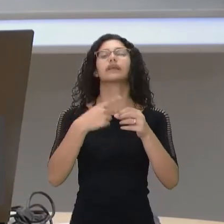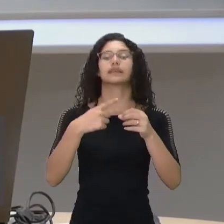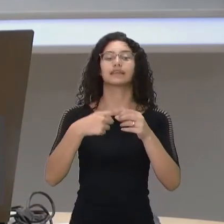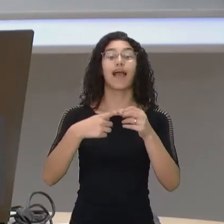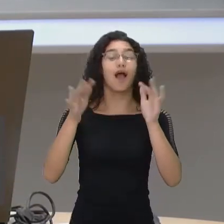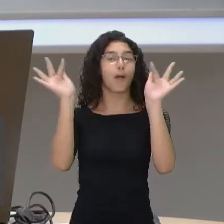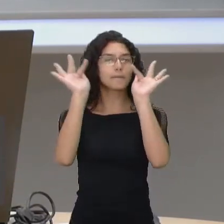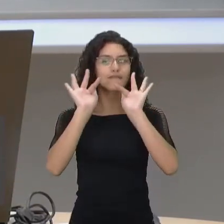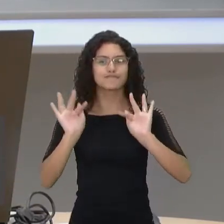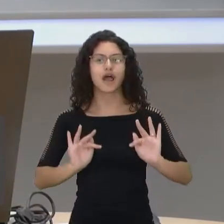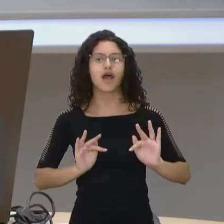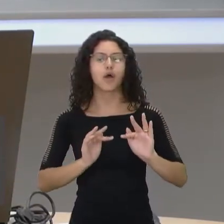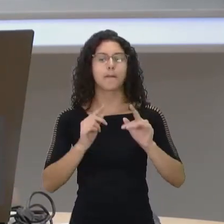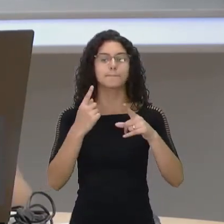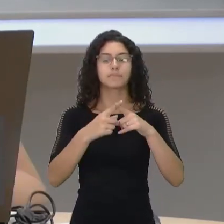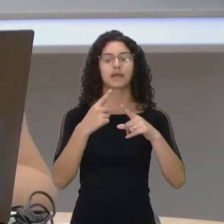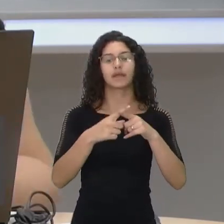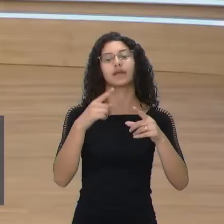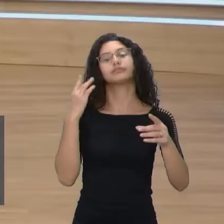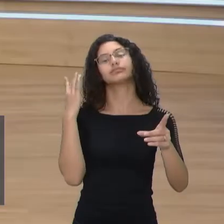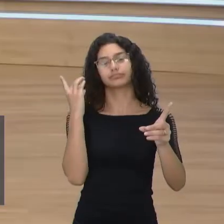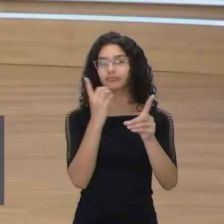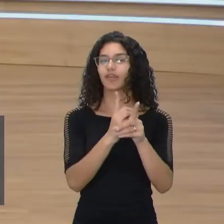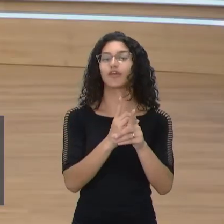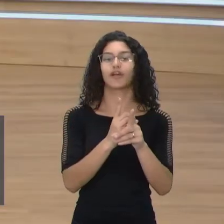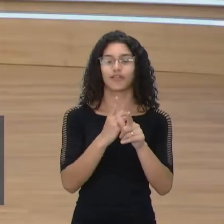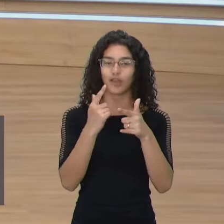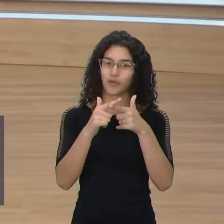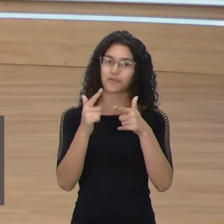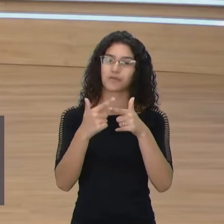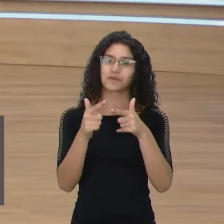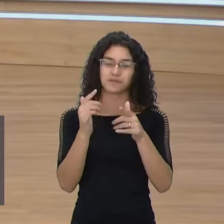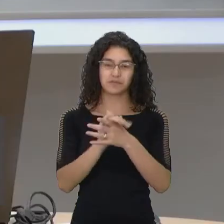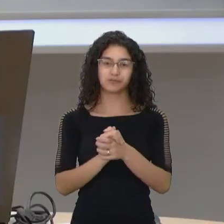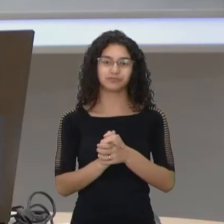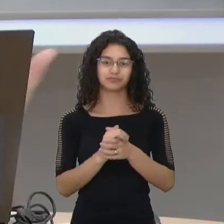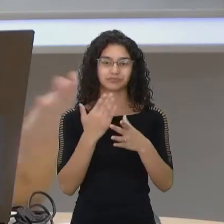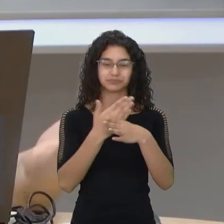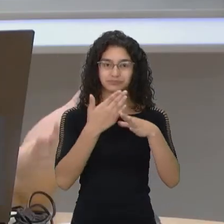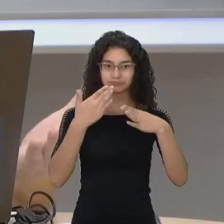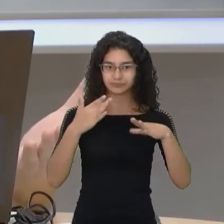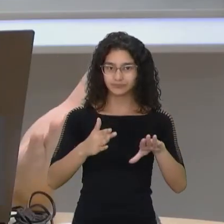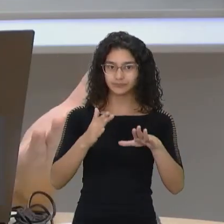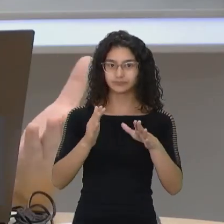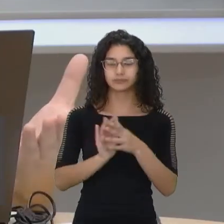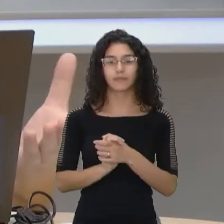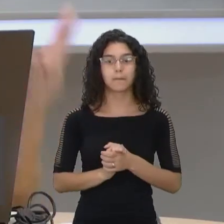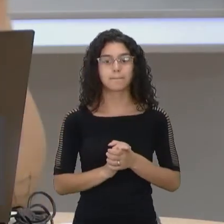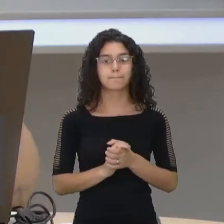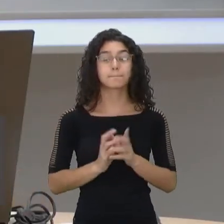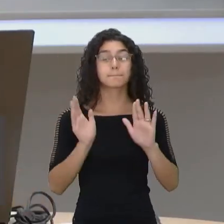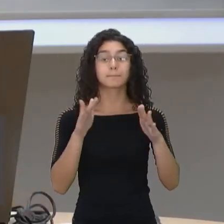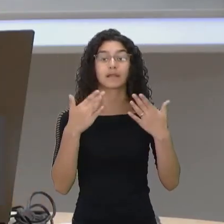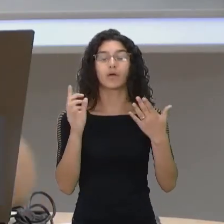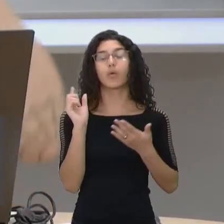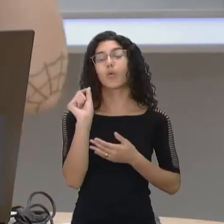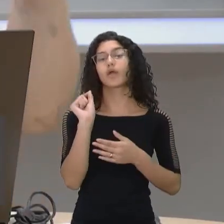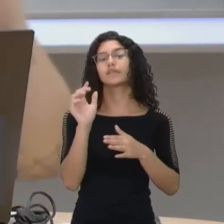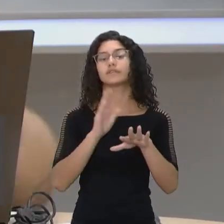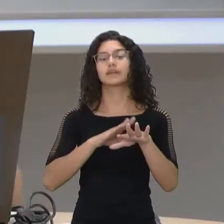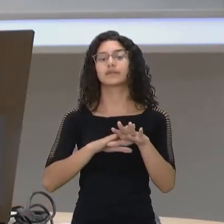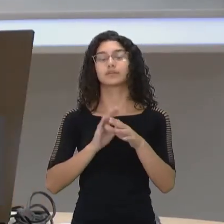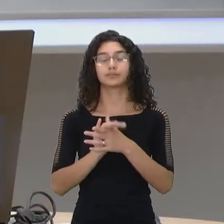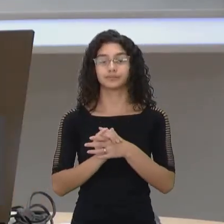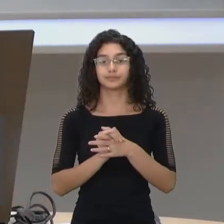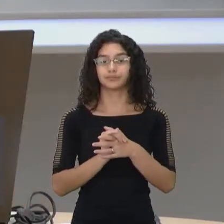que ele ficou, porque ele tinha achado... Se empolgou. Ele tinha achado a solução para aquele problema. E qual era a solução? Ele